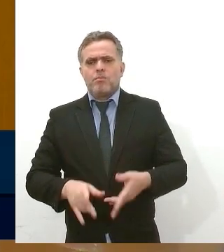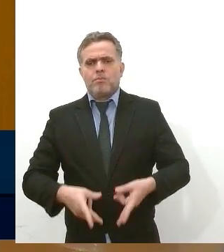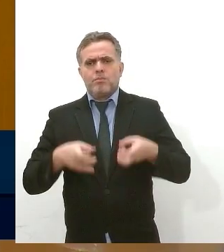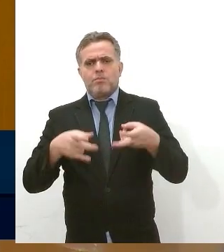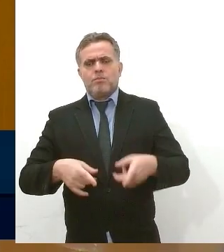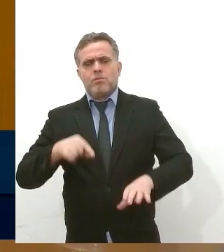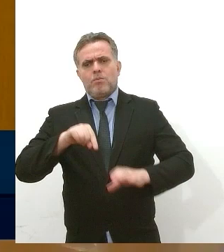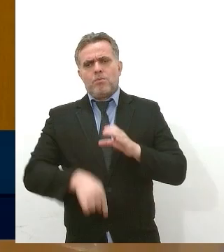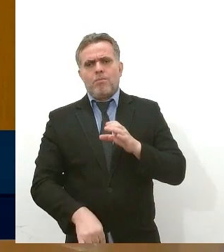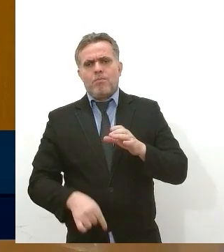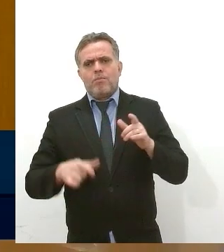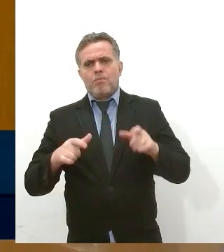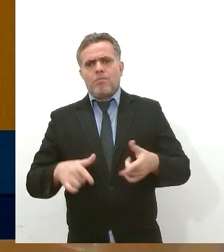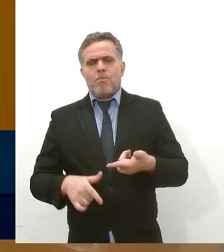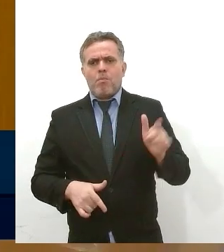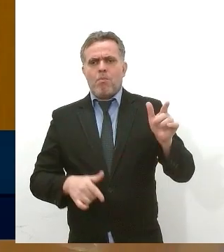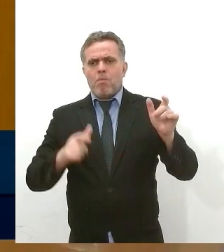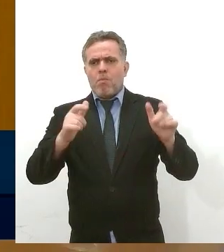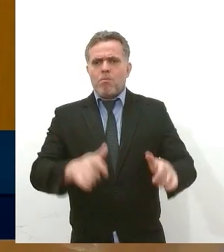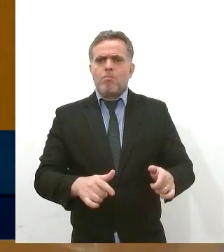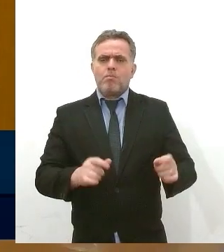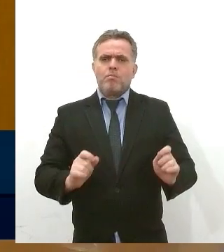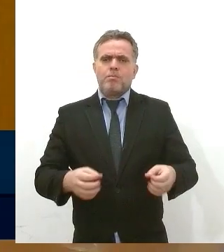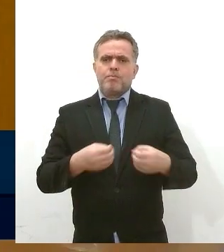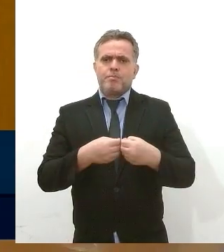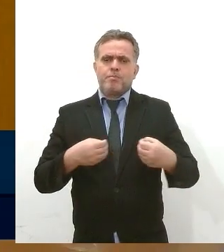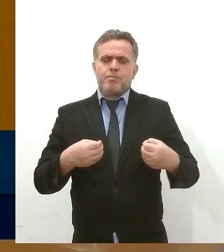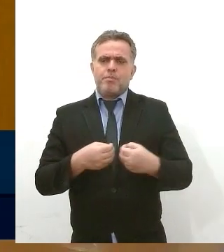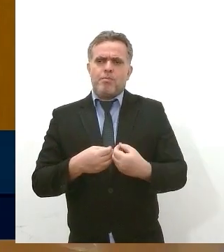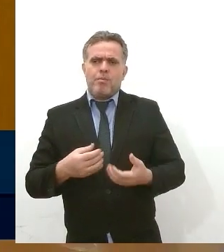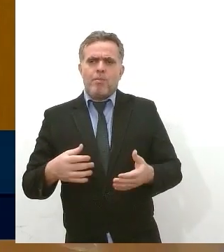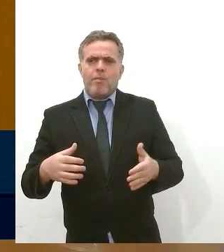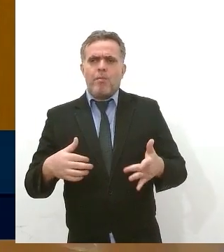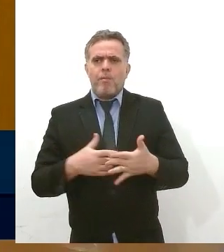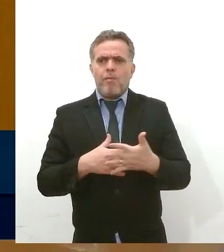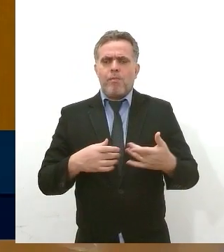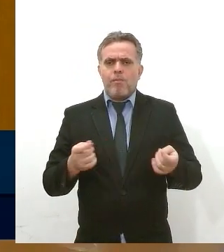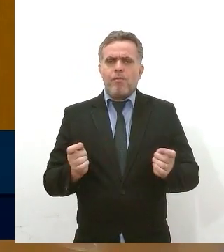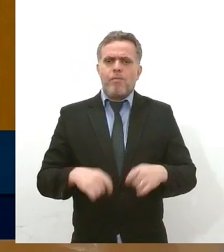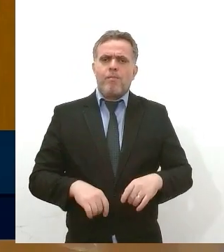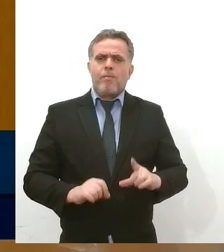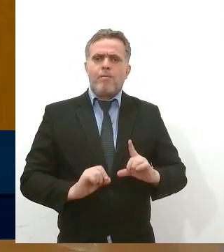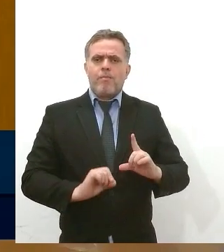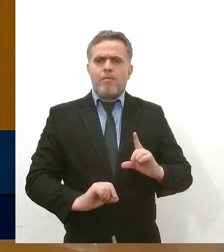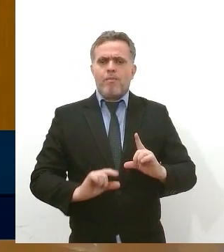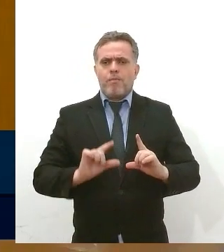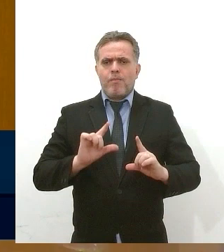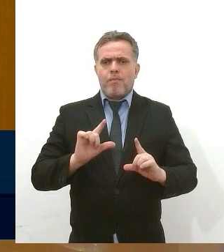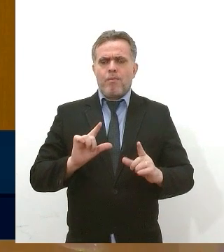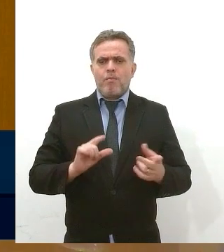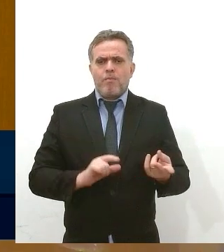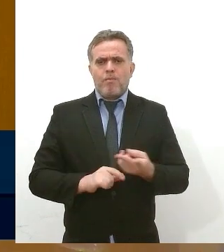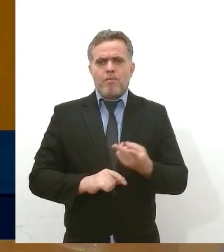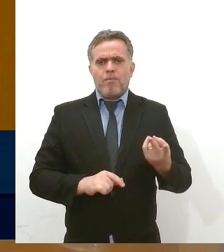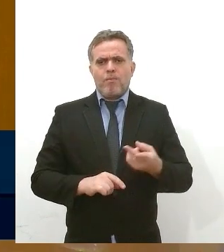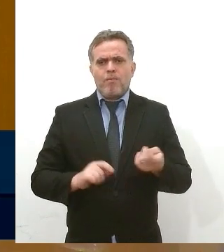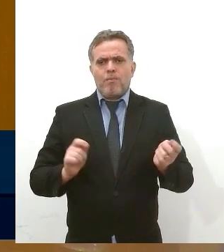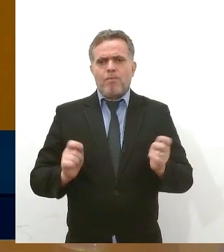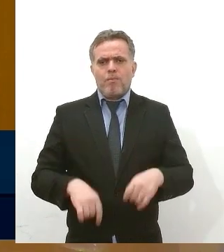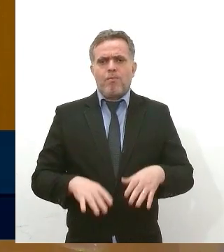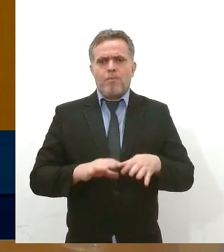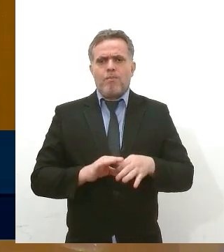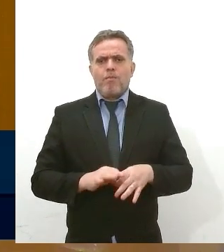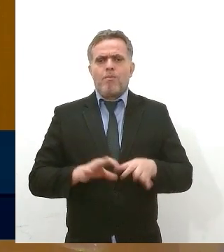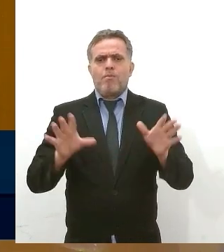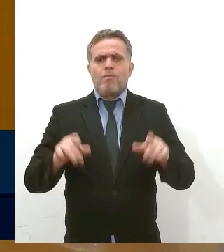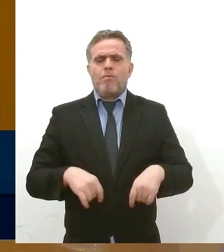cidade. E para se ter uma ideia do volume desses poços, os 2 juntos, se entrarem em operação, representa a metade do